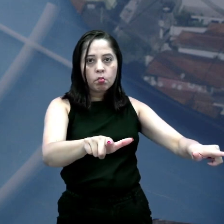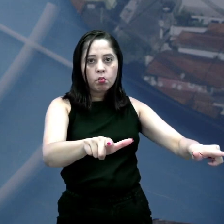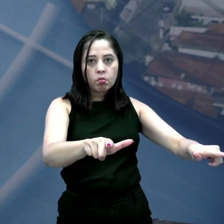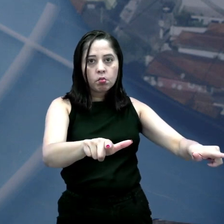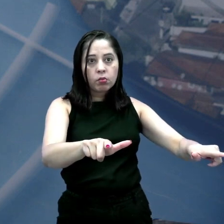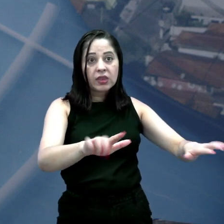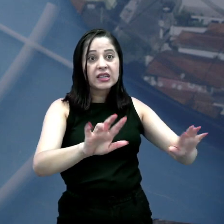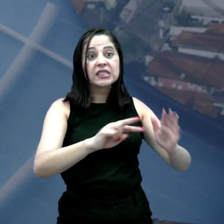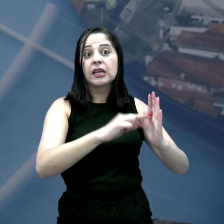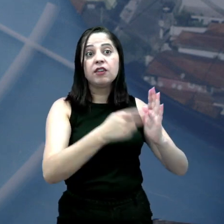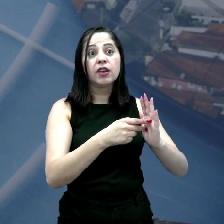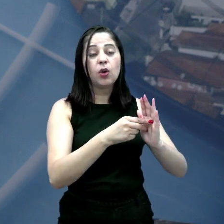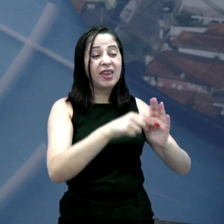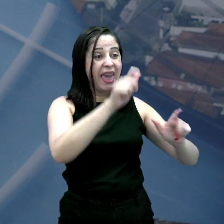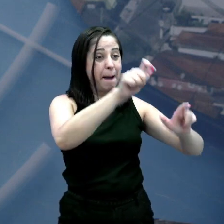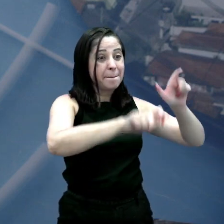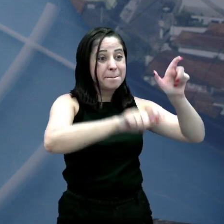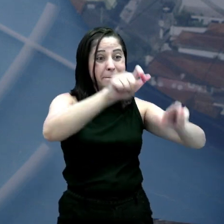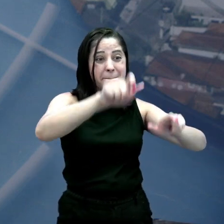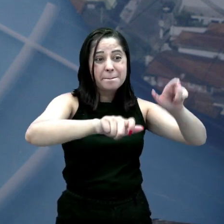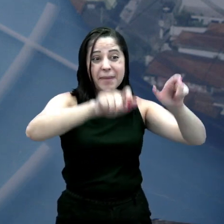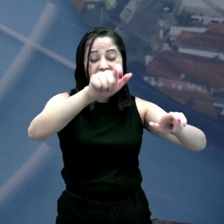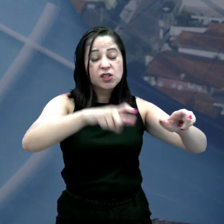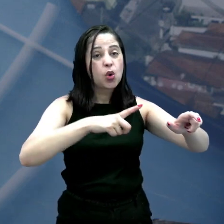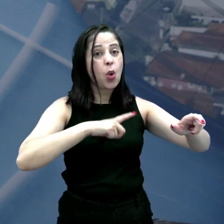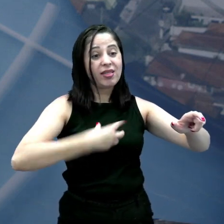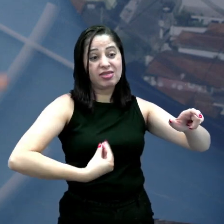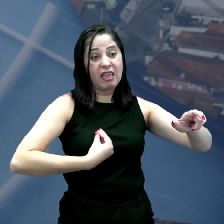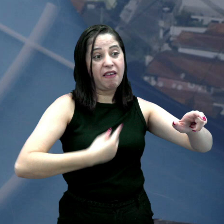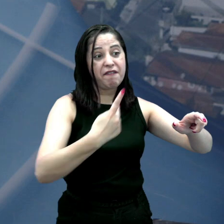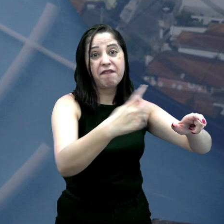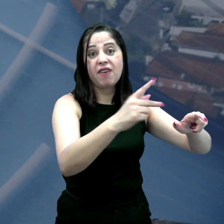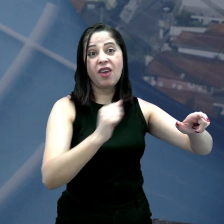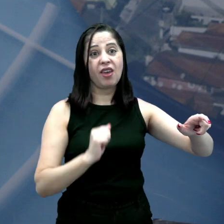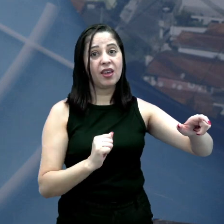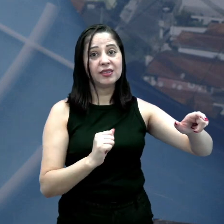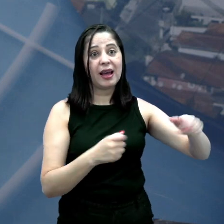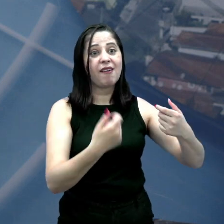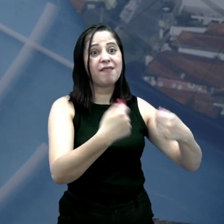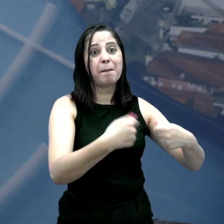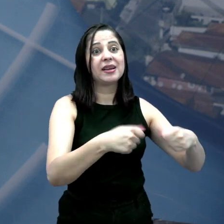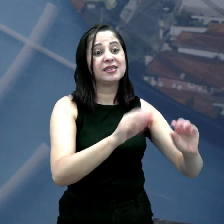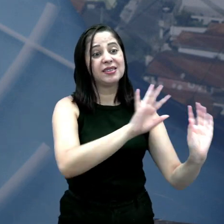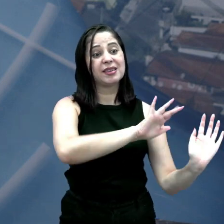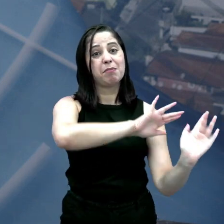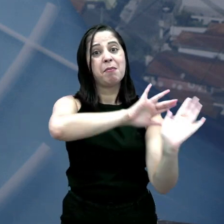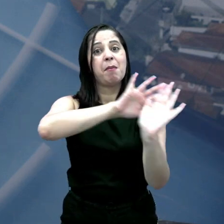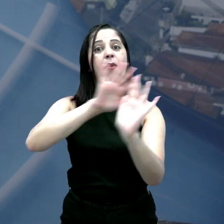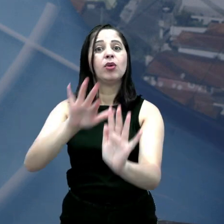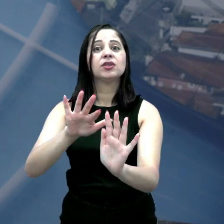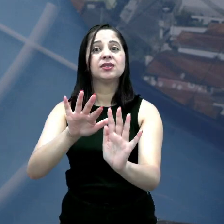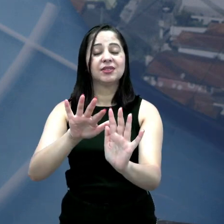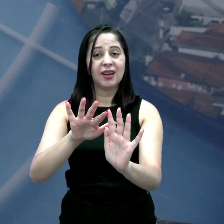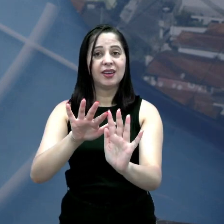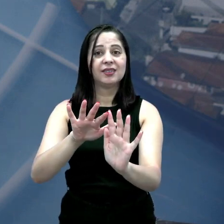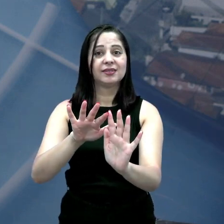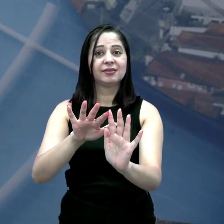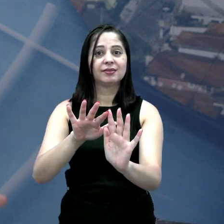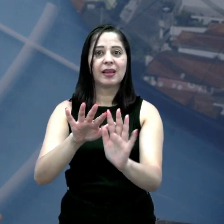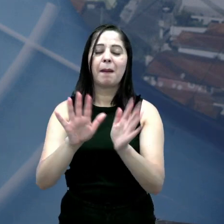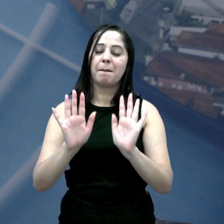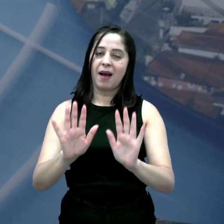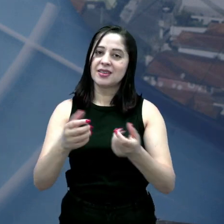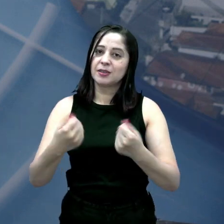de milhares de pessoas que têm suas vidas, suas histórias, e elas precisam ir para algum lugar, só que com decência, né?